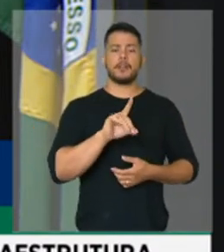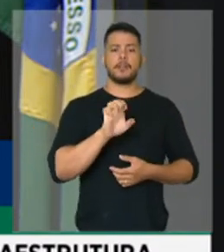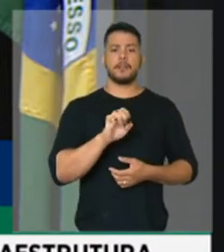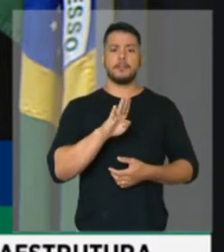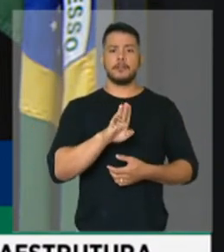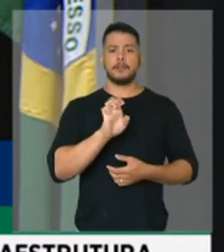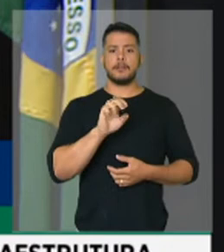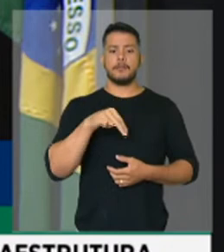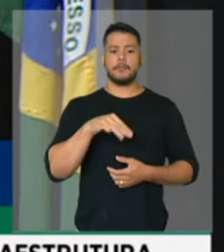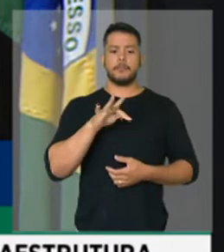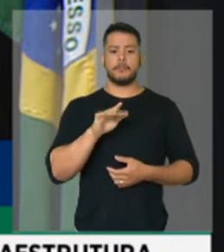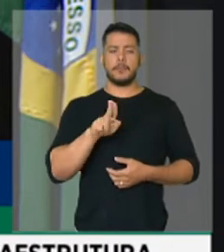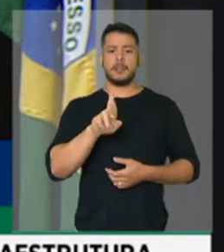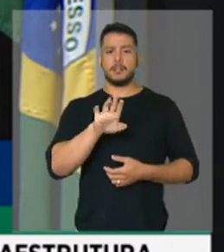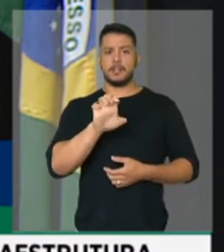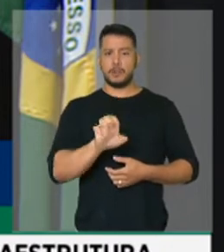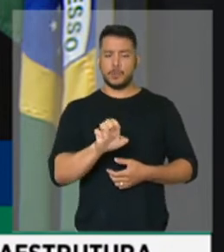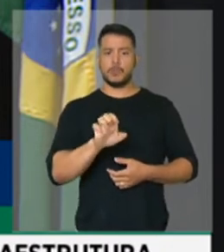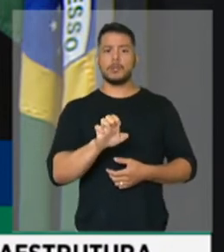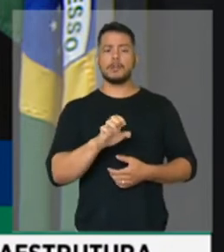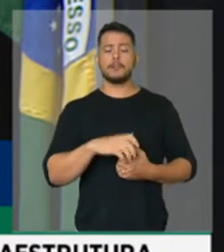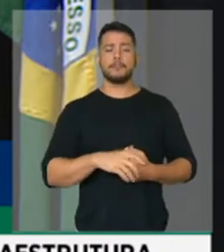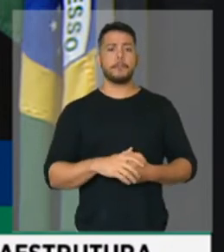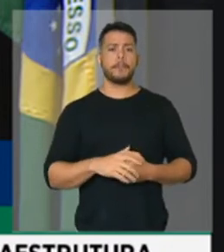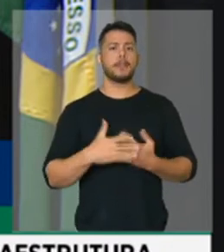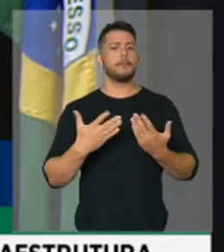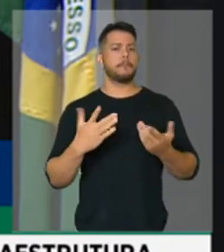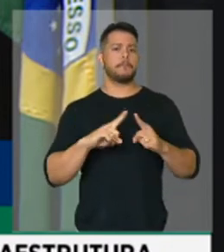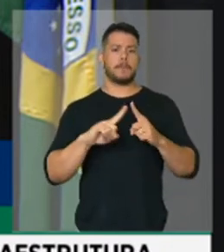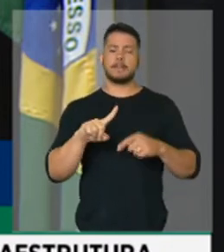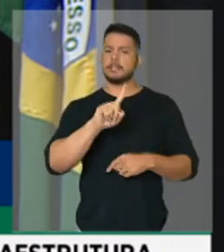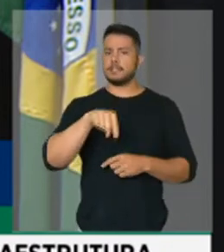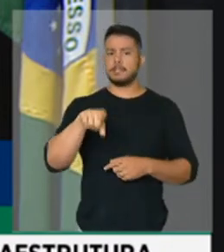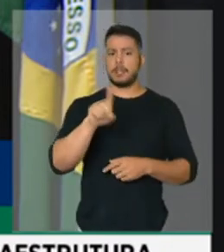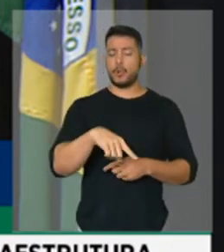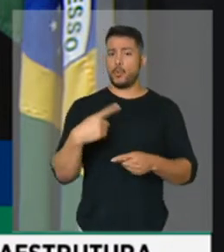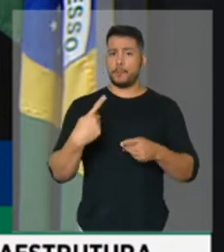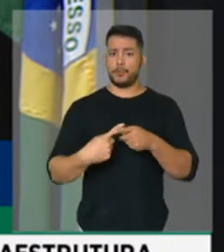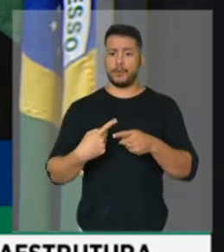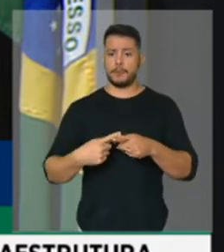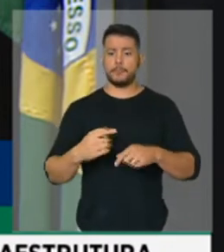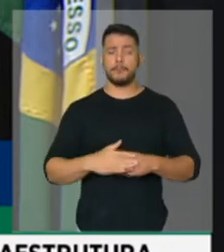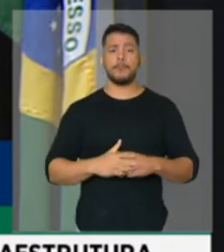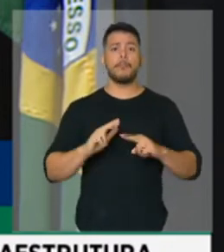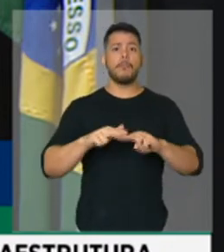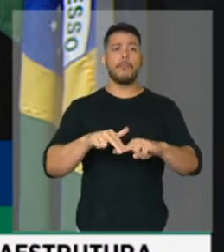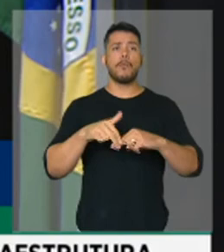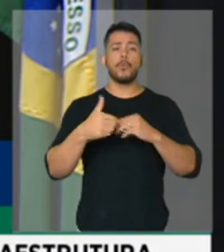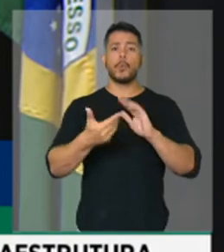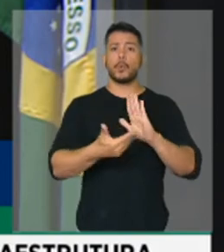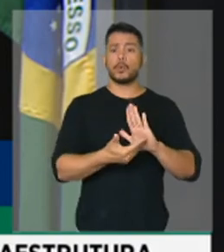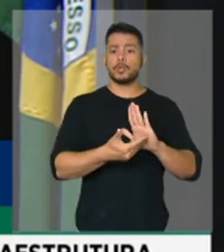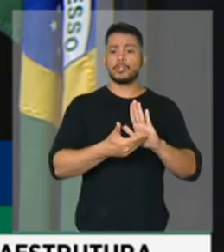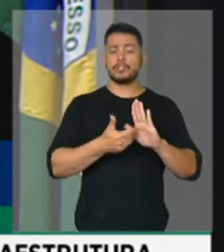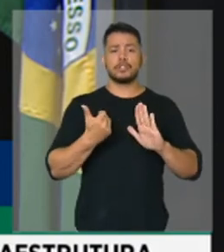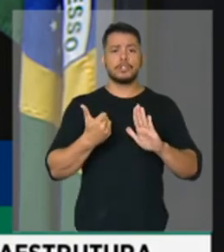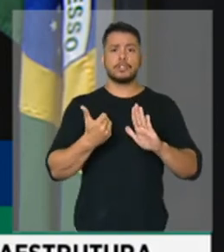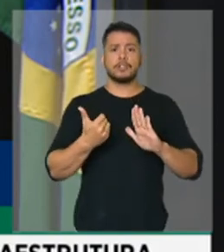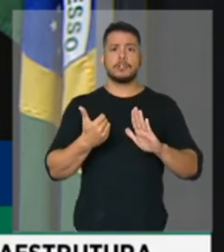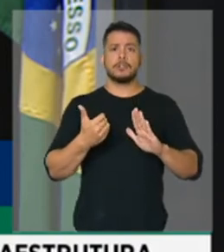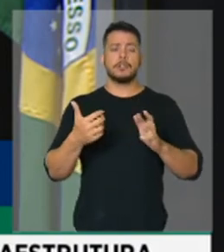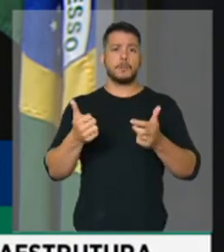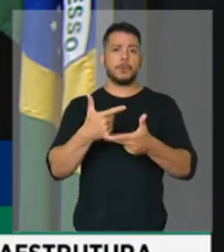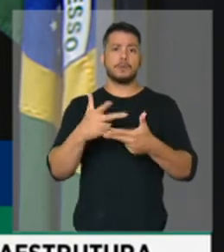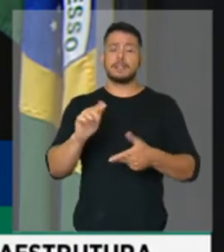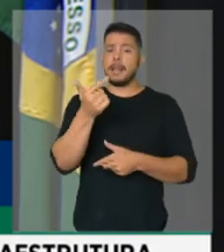número 3 foi rejeitada. Por quê? Porque ela suprime um dispositivo do PL que não está no